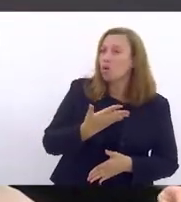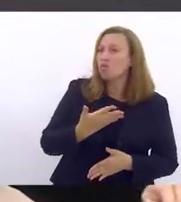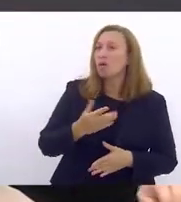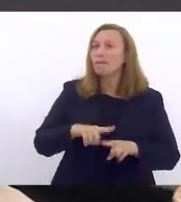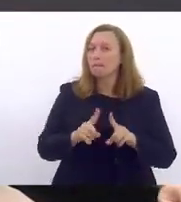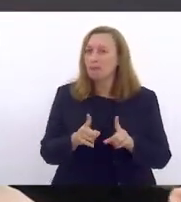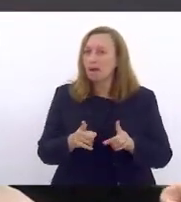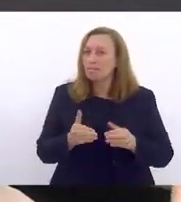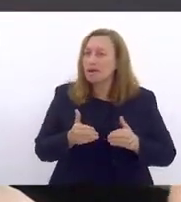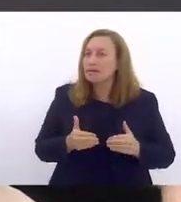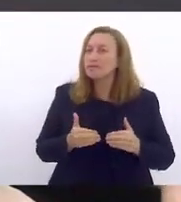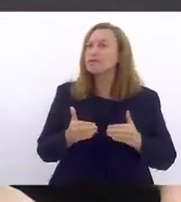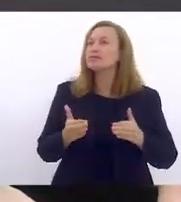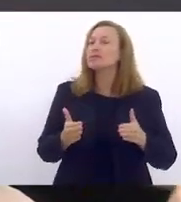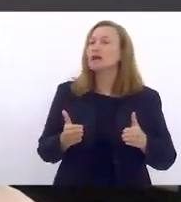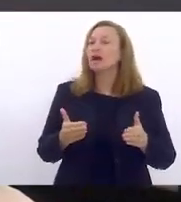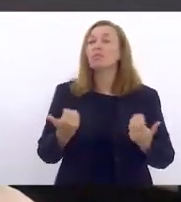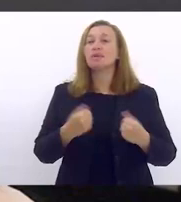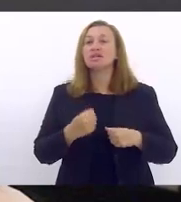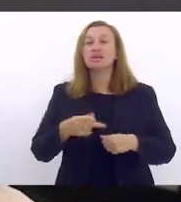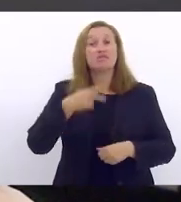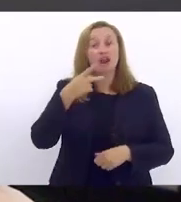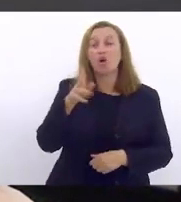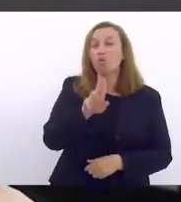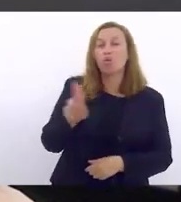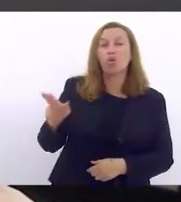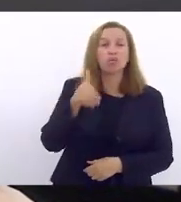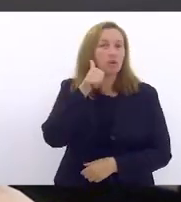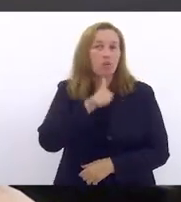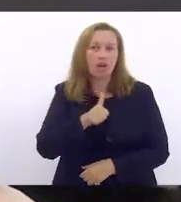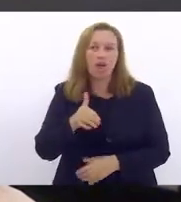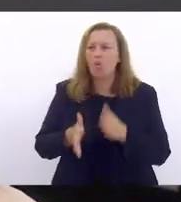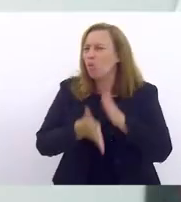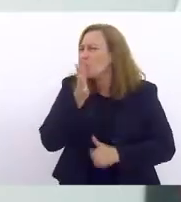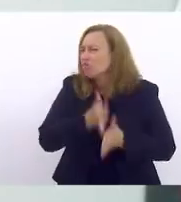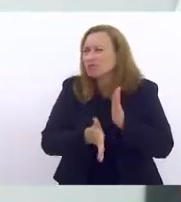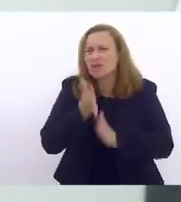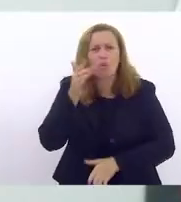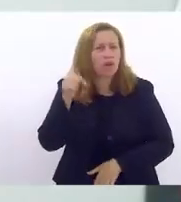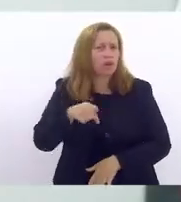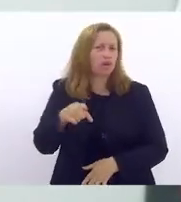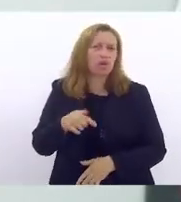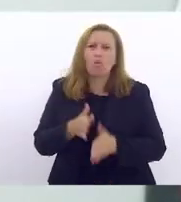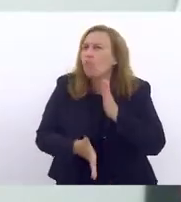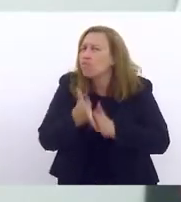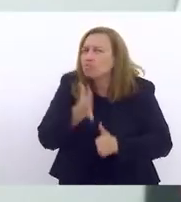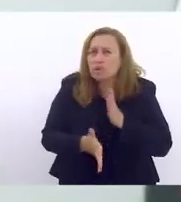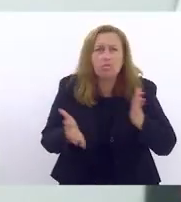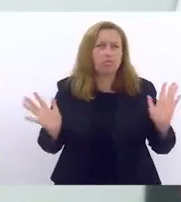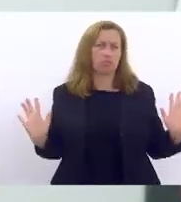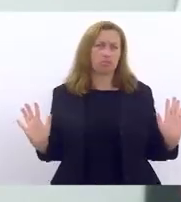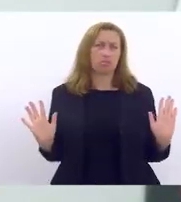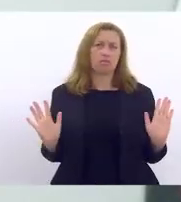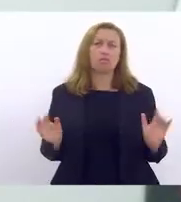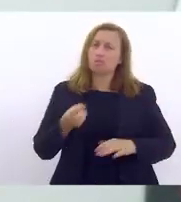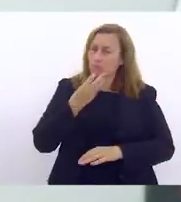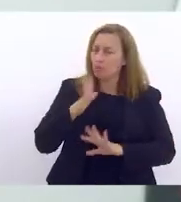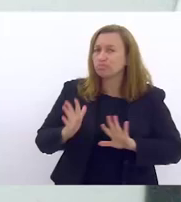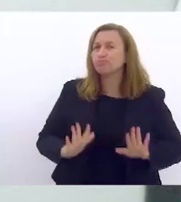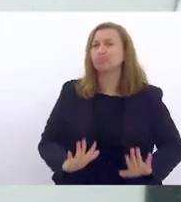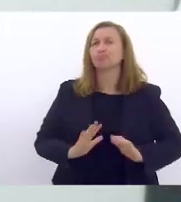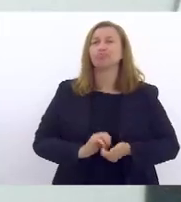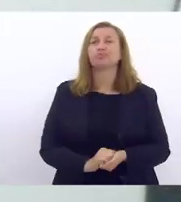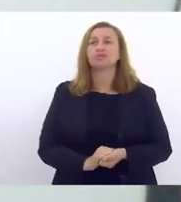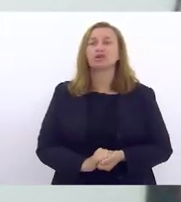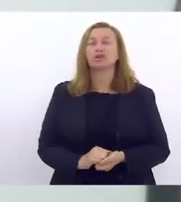para abrir um procedimento, basta a palavra da mulher. Foi uma confusão aqui. Foi uma confusão. Bom, isso